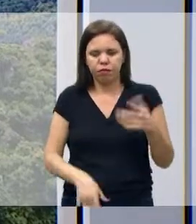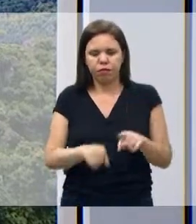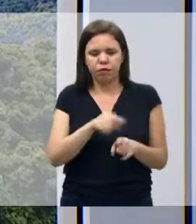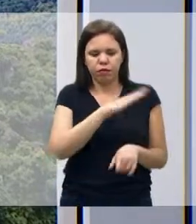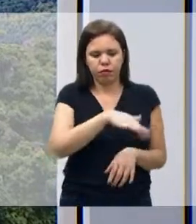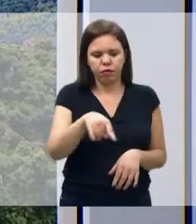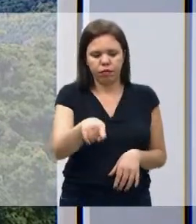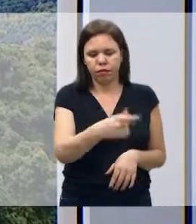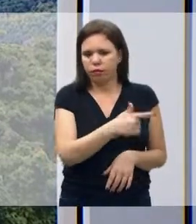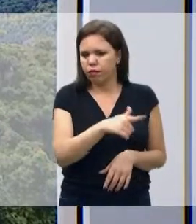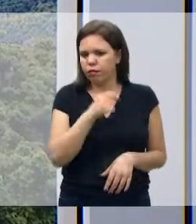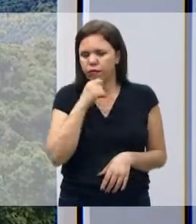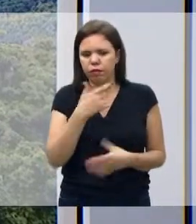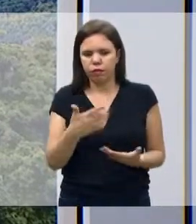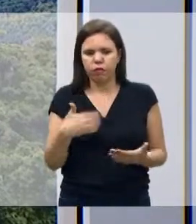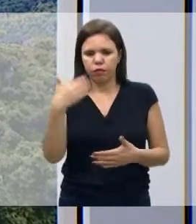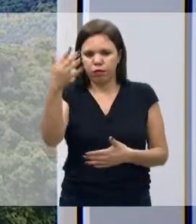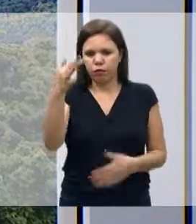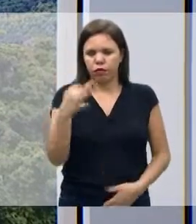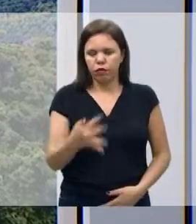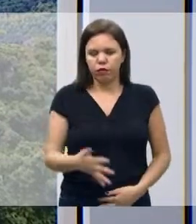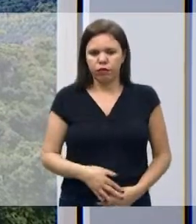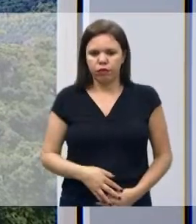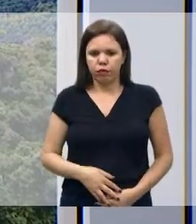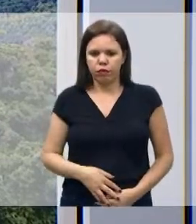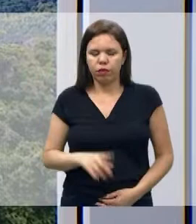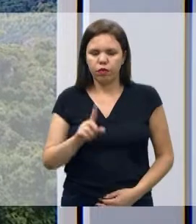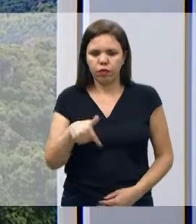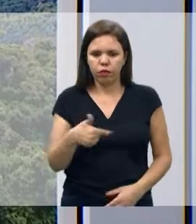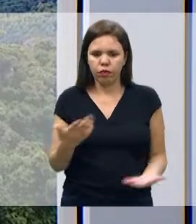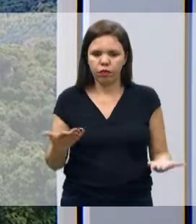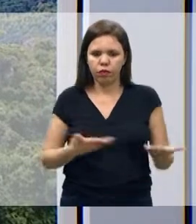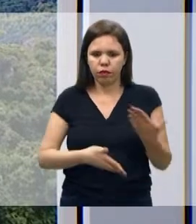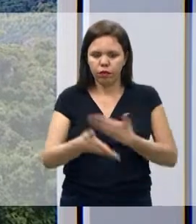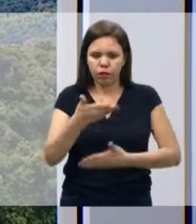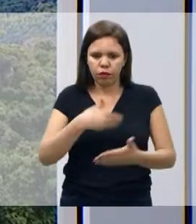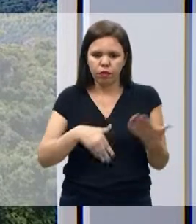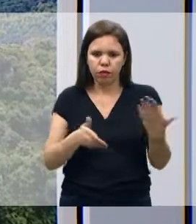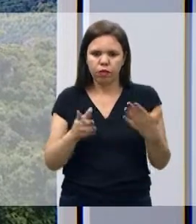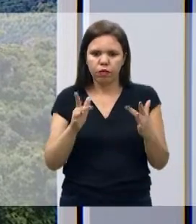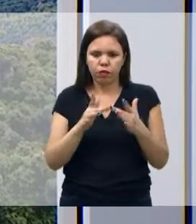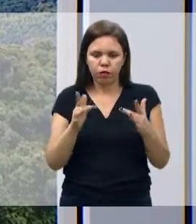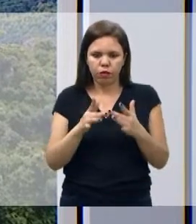esses adolescentes, eles não terão, né? Então, é um encontro muito rico